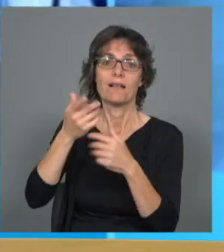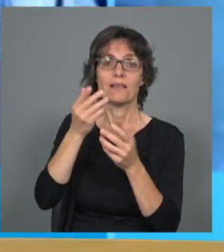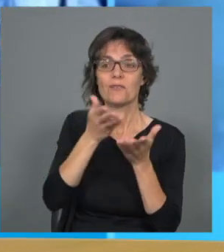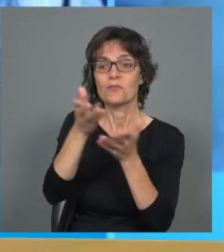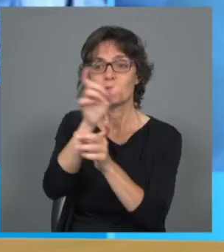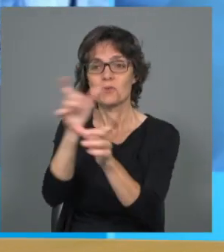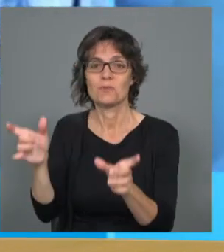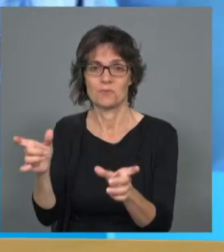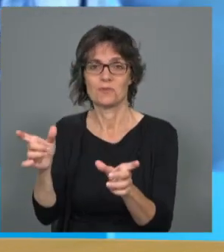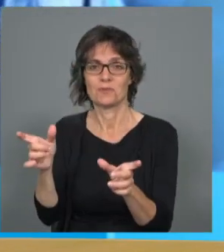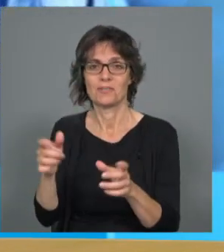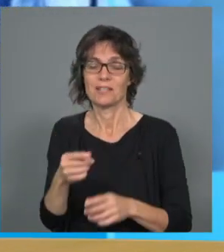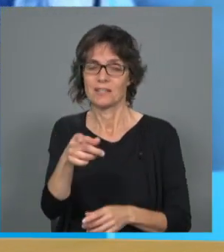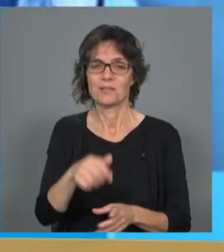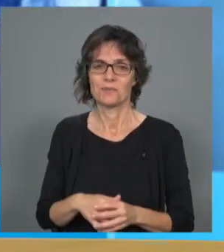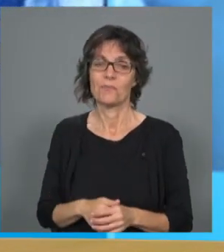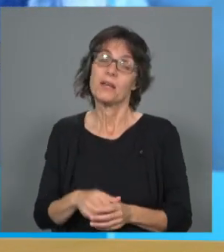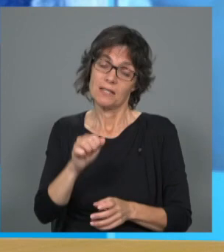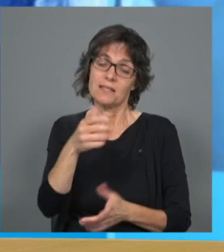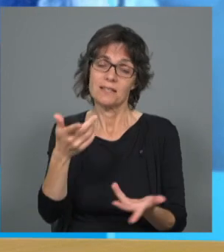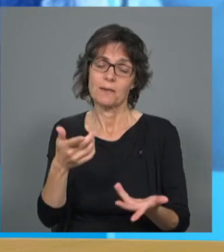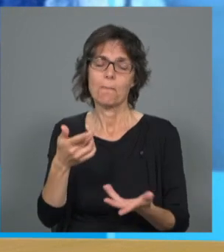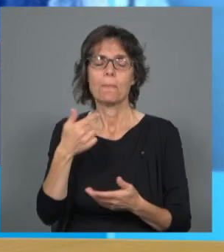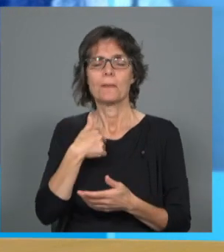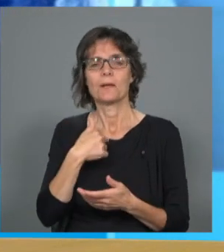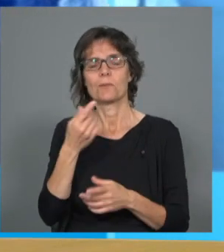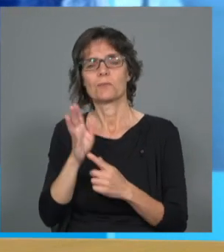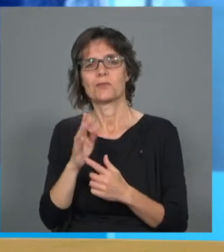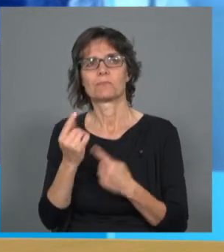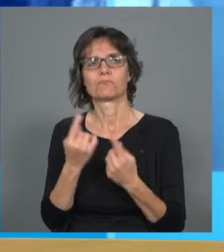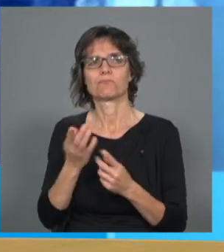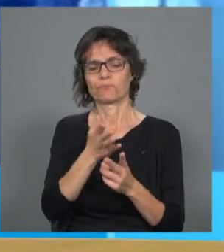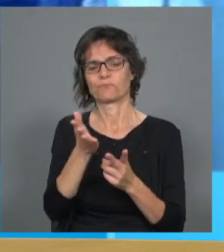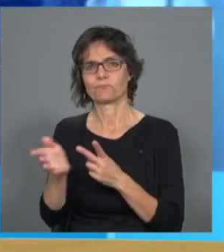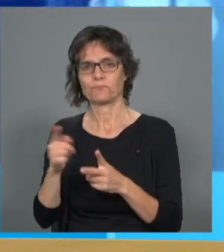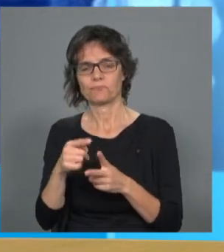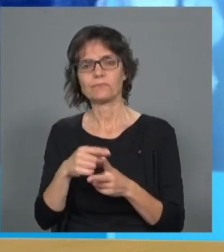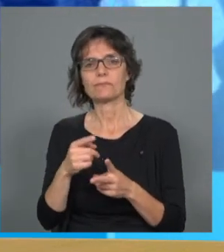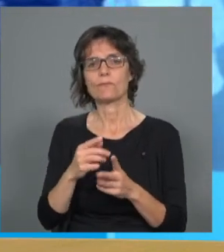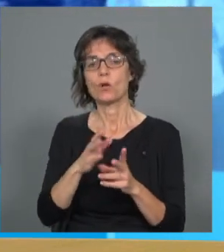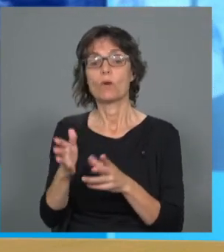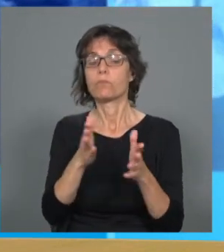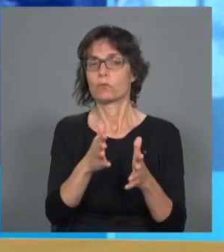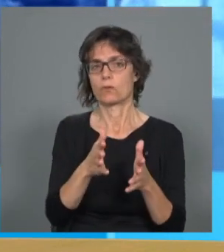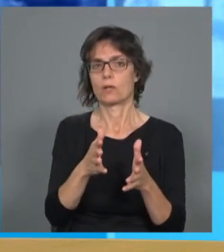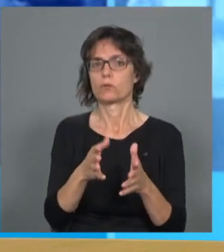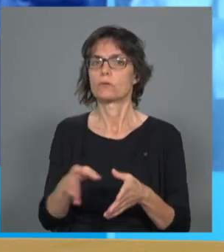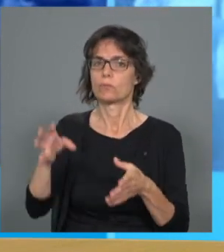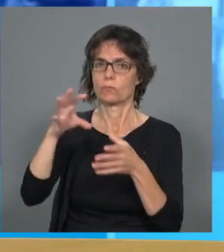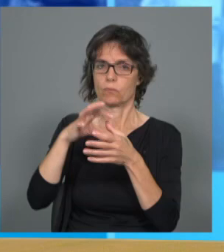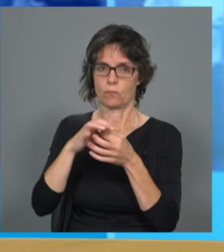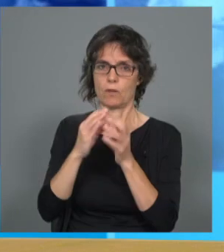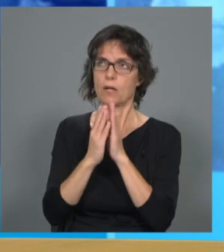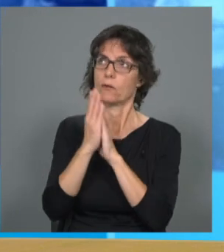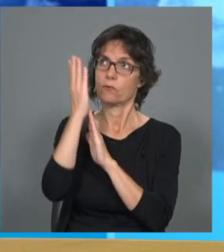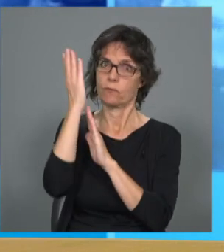aí também penso sempre nas duas dimensões. Eu tenho falado algumas vezes sobre isto. Eu penso que se é uma relação pessoal que se encontra na